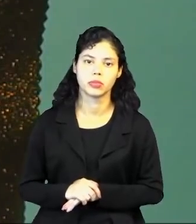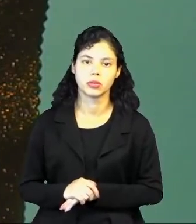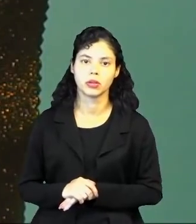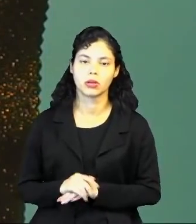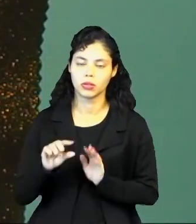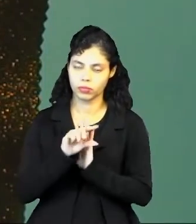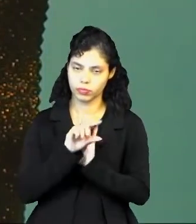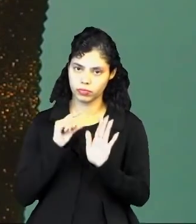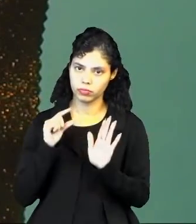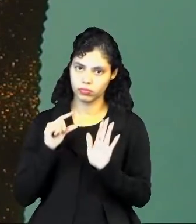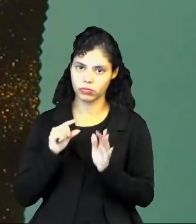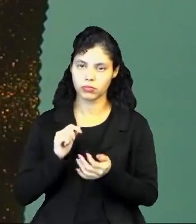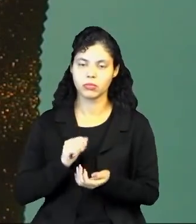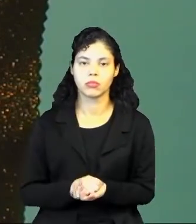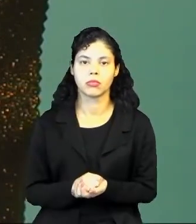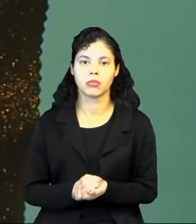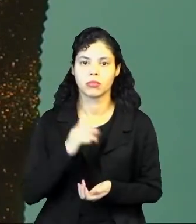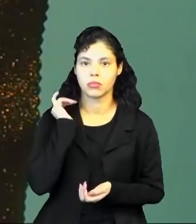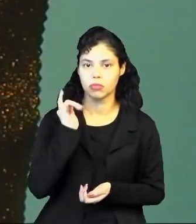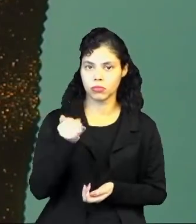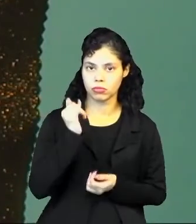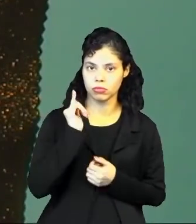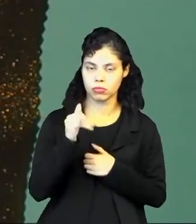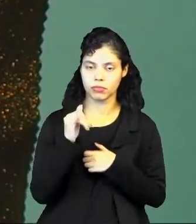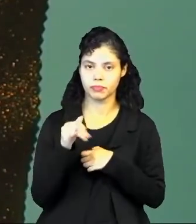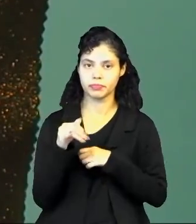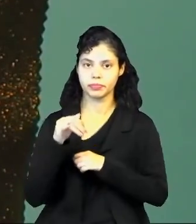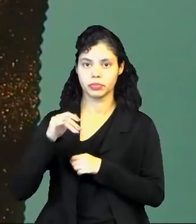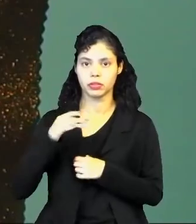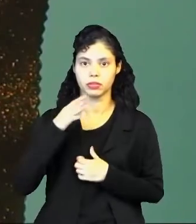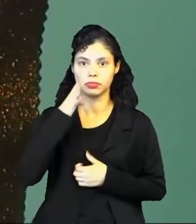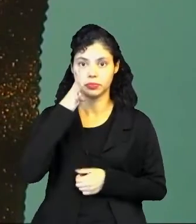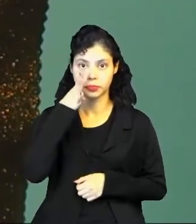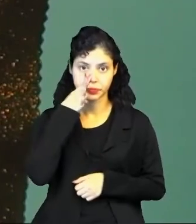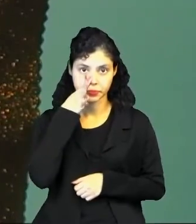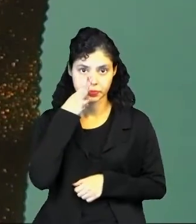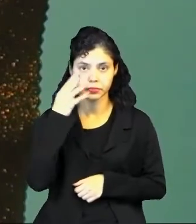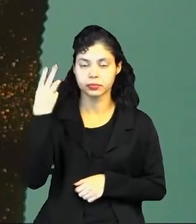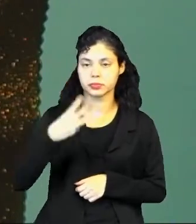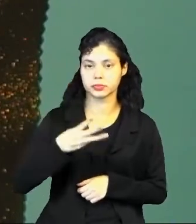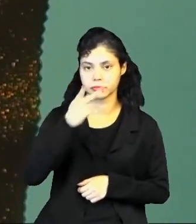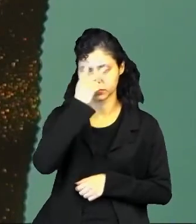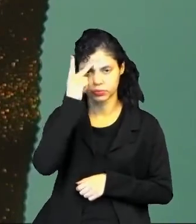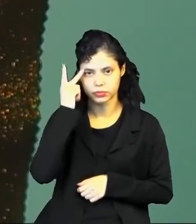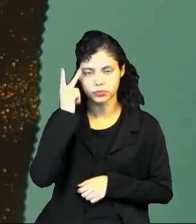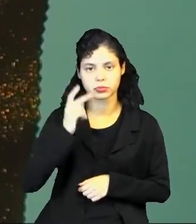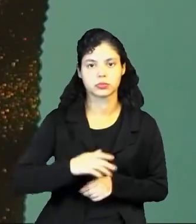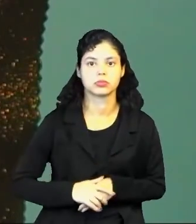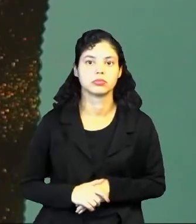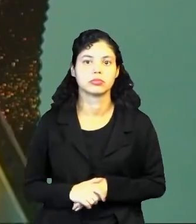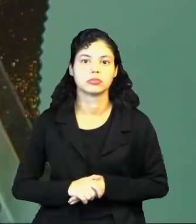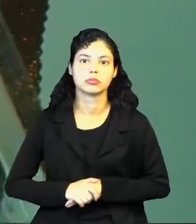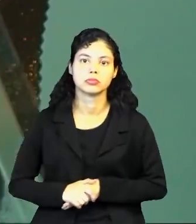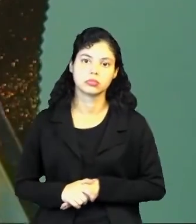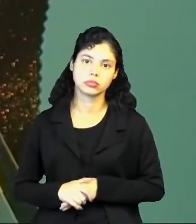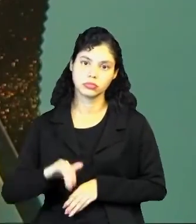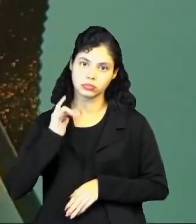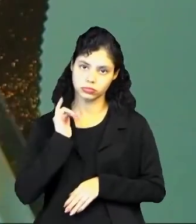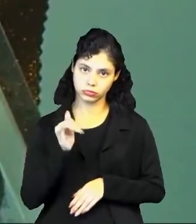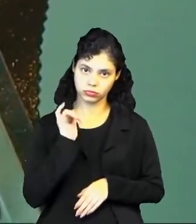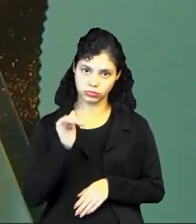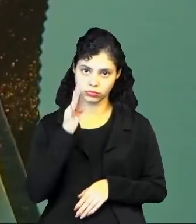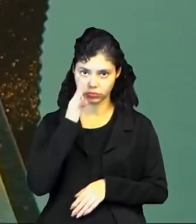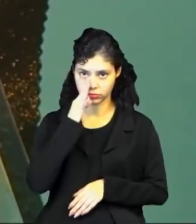Esse trecho aqui, ó, é o narrador, observador em terceira pessoa. B,